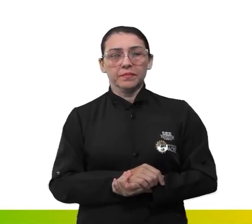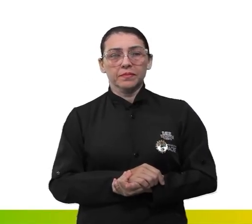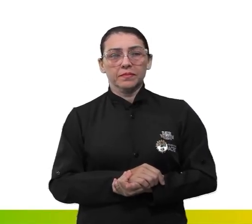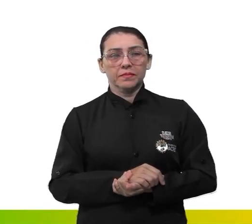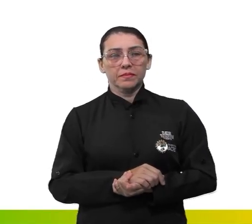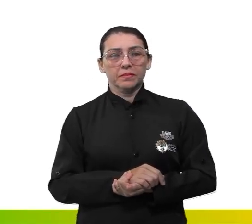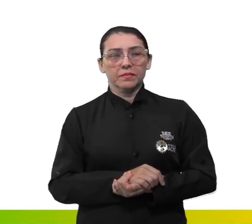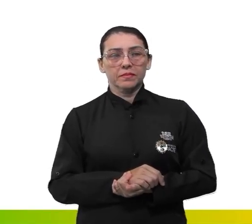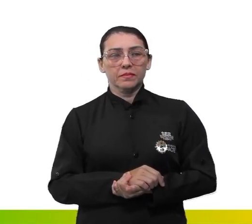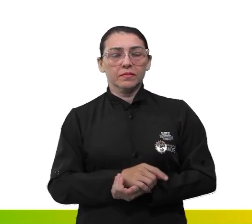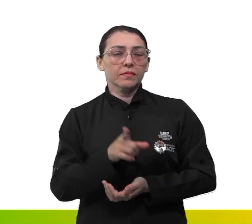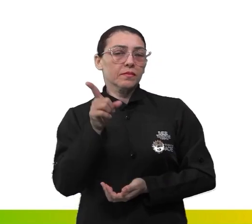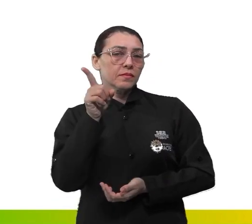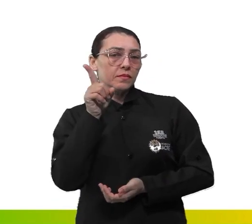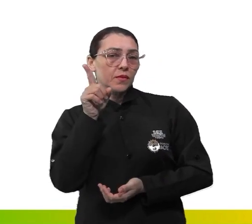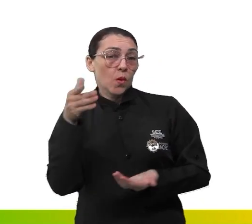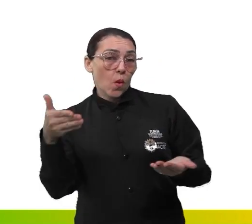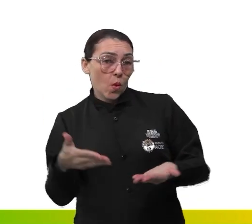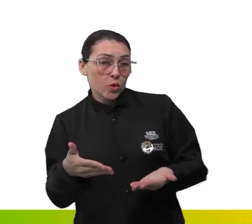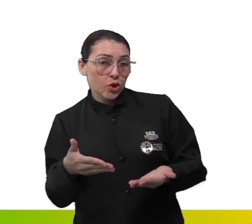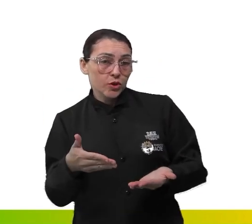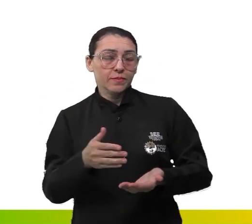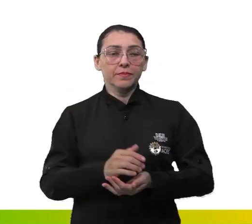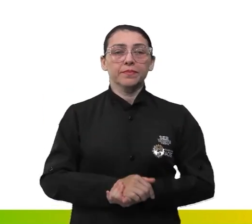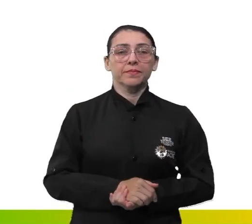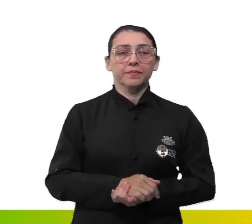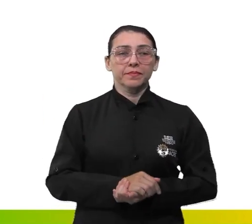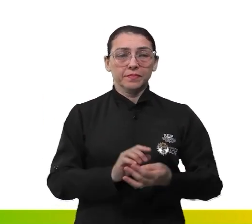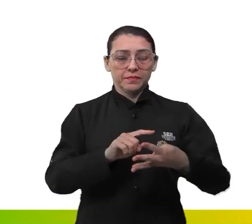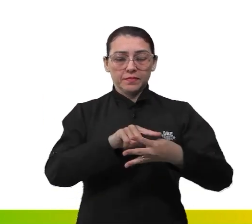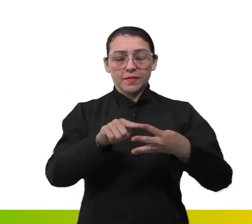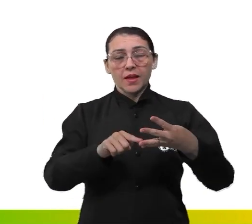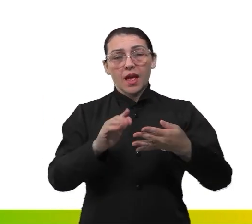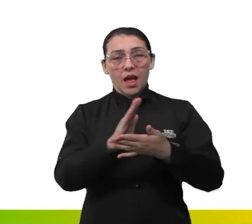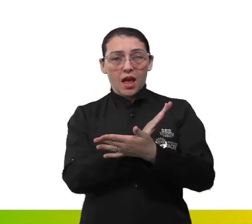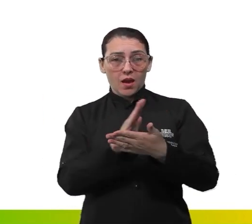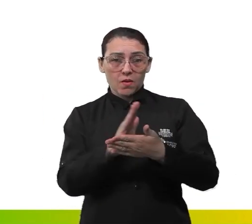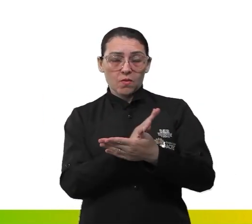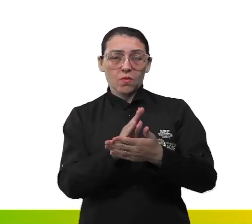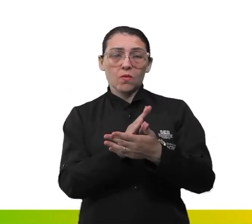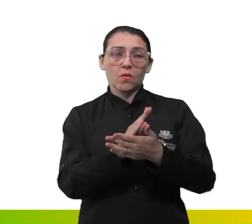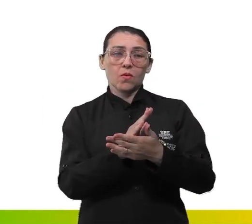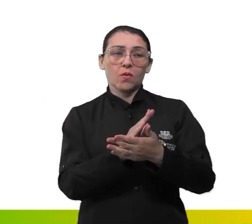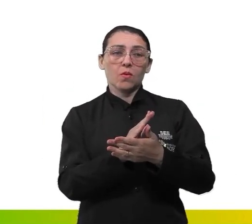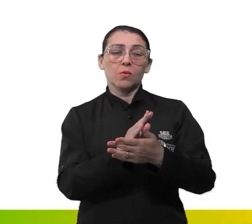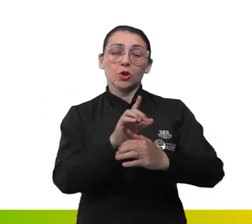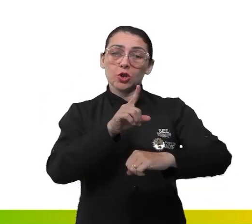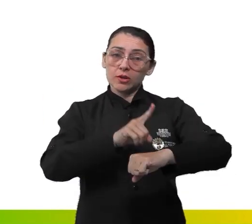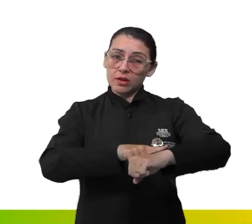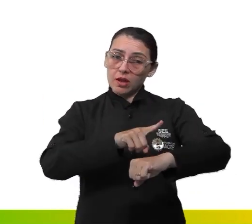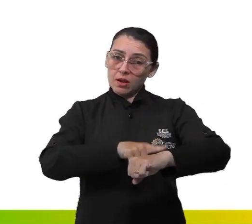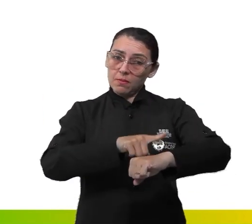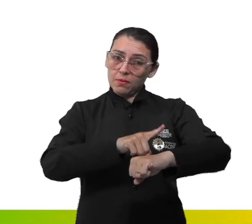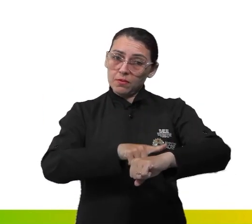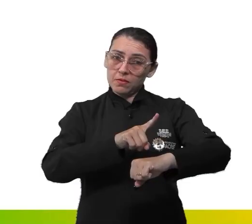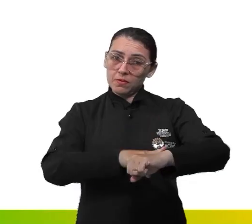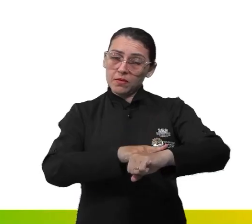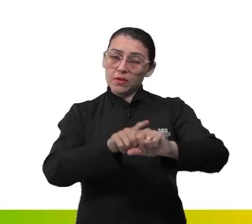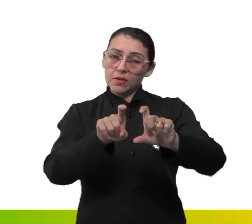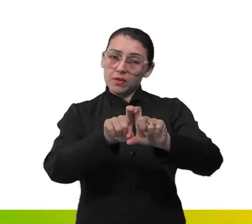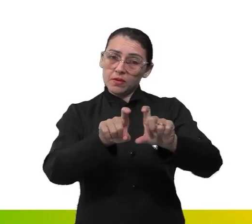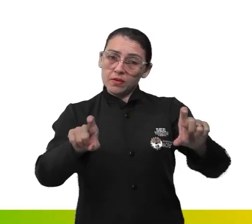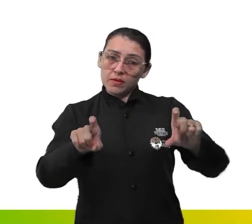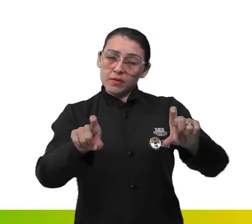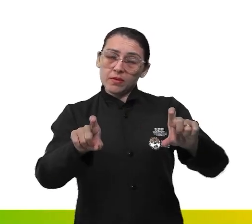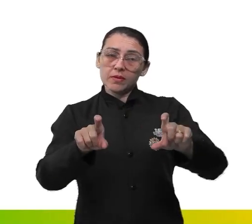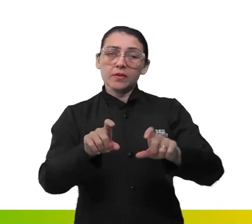temos today, que significa hoje. Essas aqui são só algumas expressões de tempo, tudo bem, pessoal? Elas, na